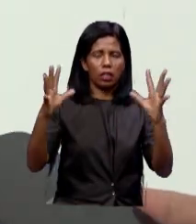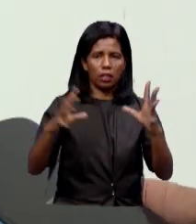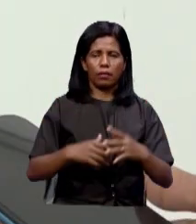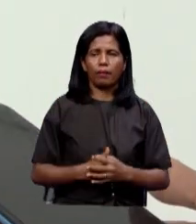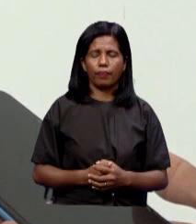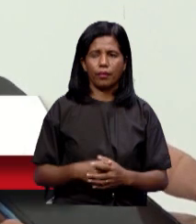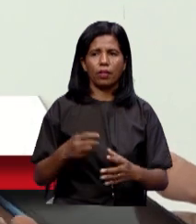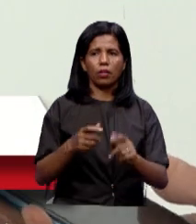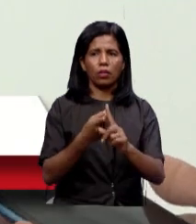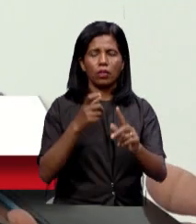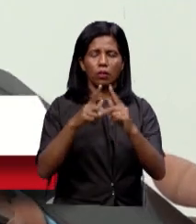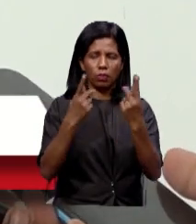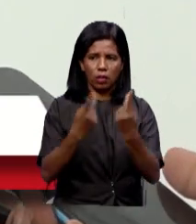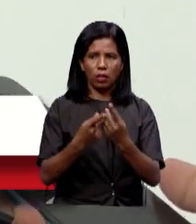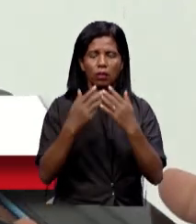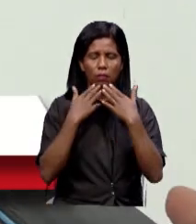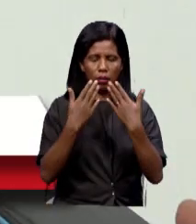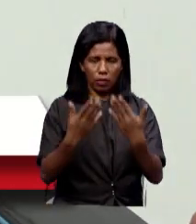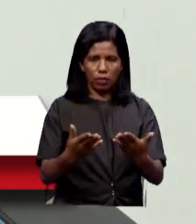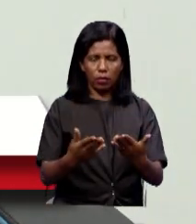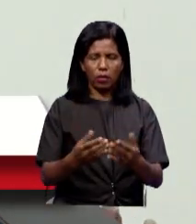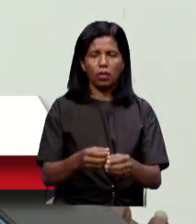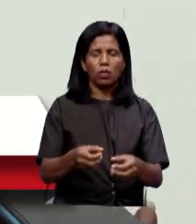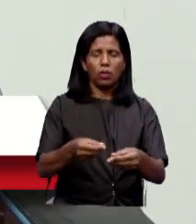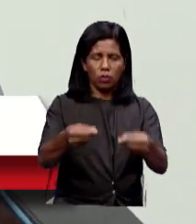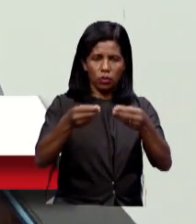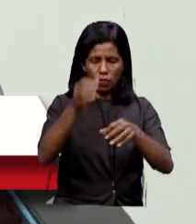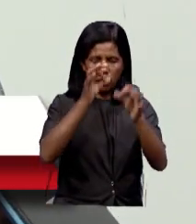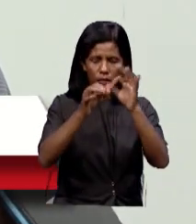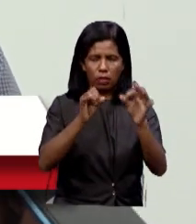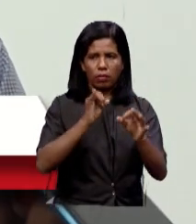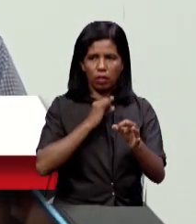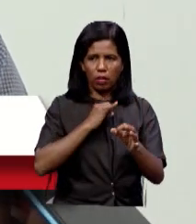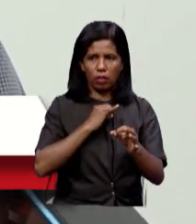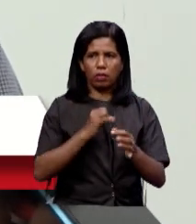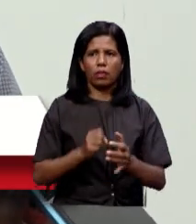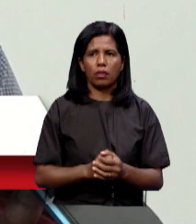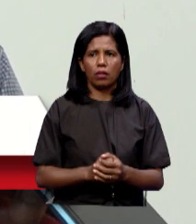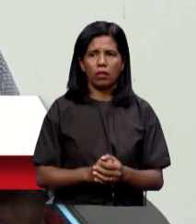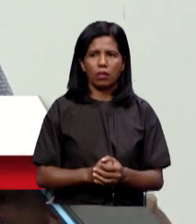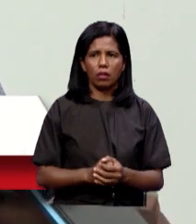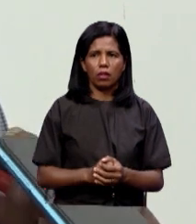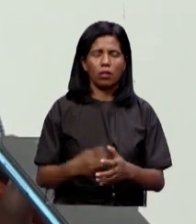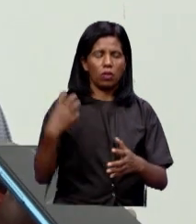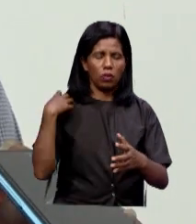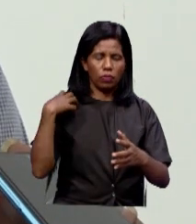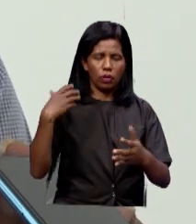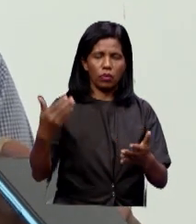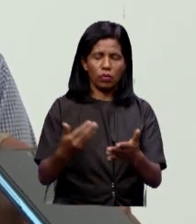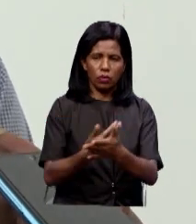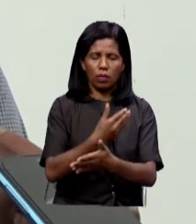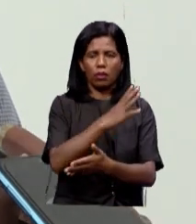companhia agradece a estar bem fiel ao meu hau, a tocar a construção do edifício Fomba, cerca de